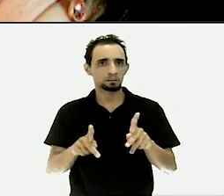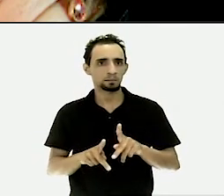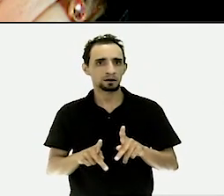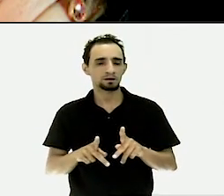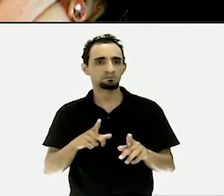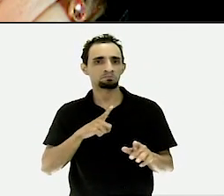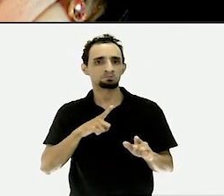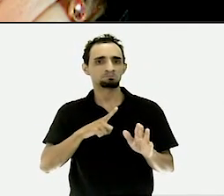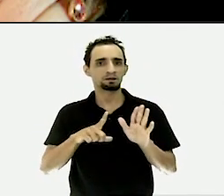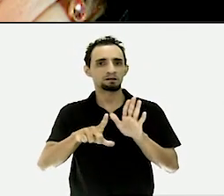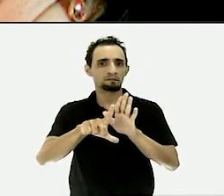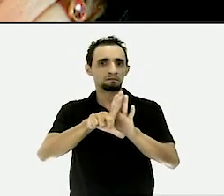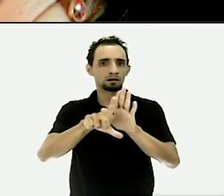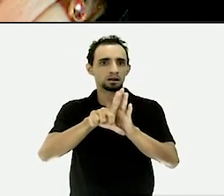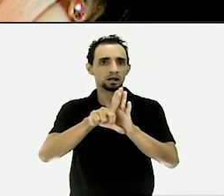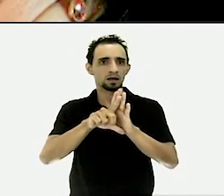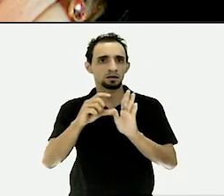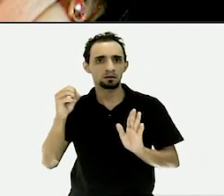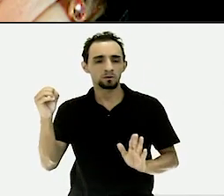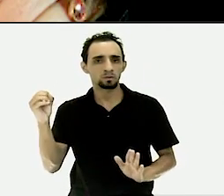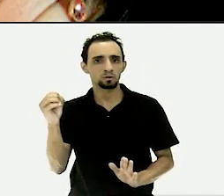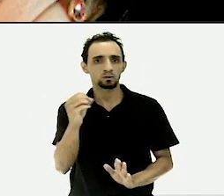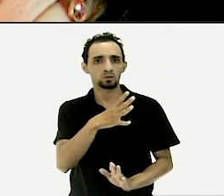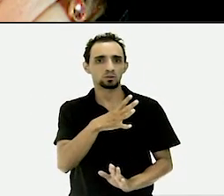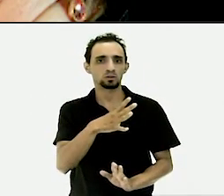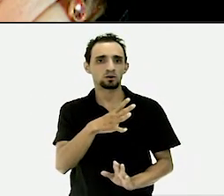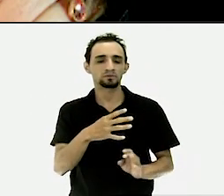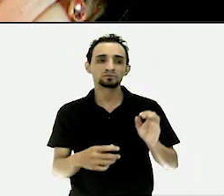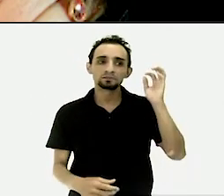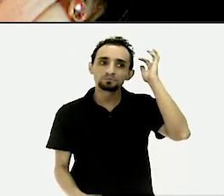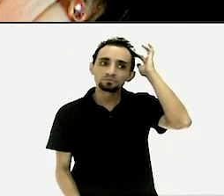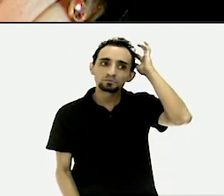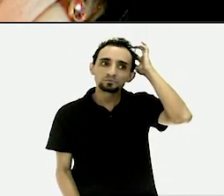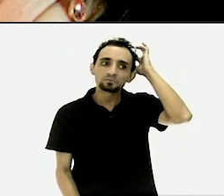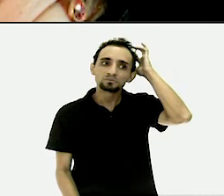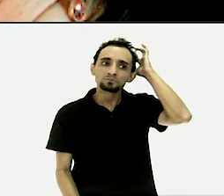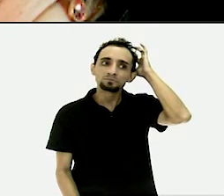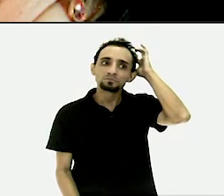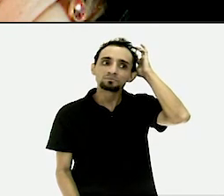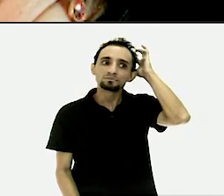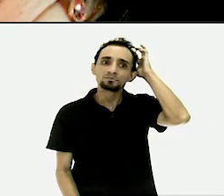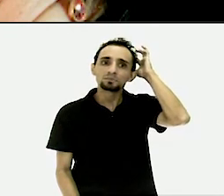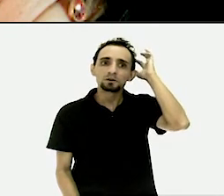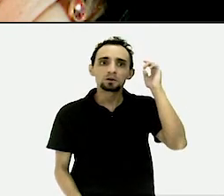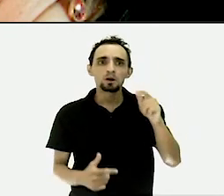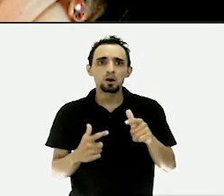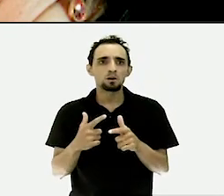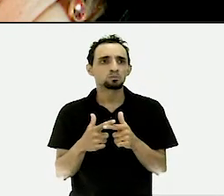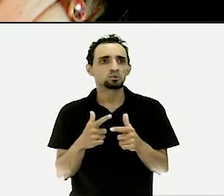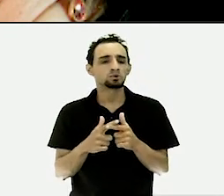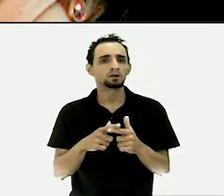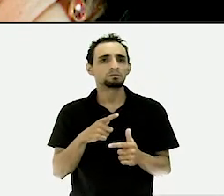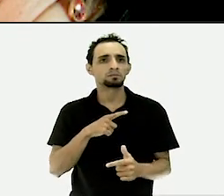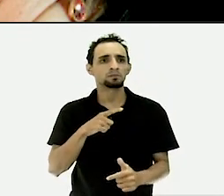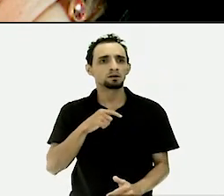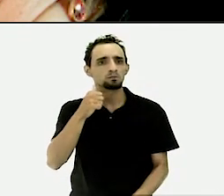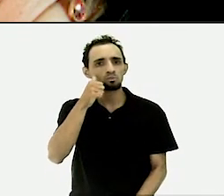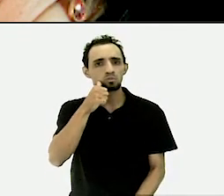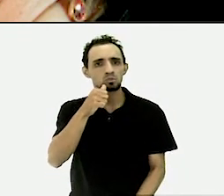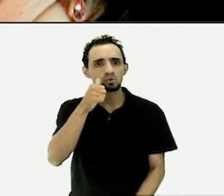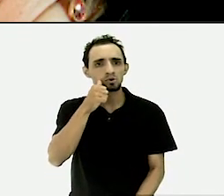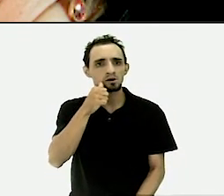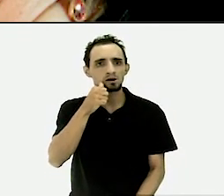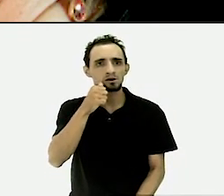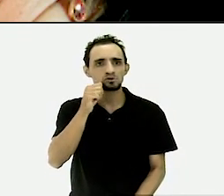hoje a situação da Maria da Penha, que é uma mulher viva. Às vezes, a pessoa acha que ela não está viva, mas ela está viva. Mas teve todas as